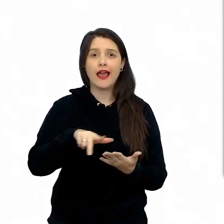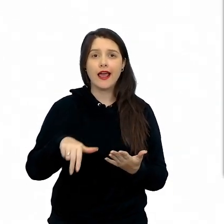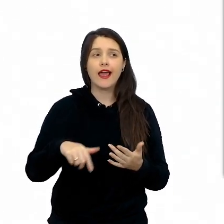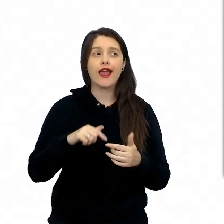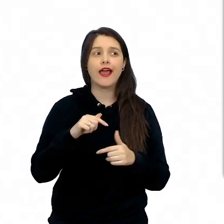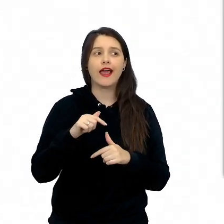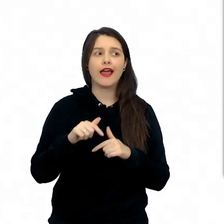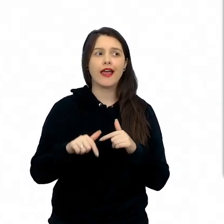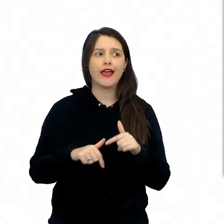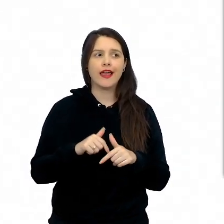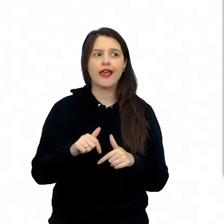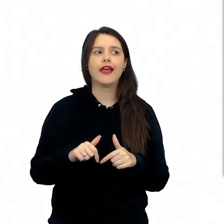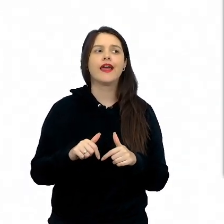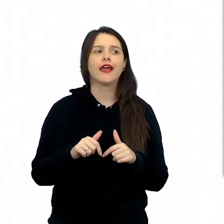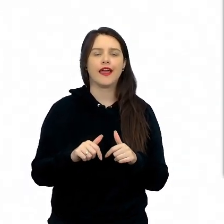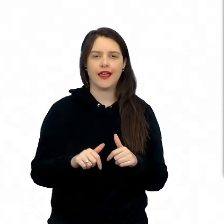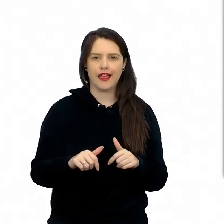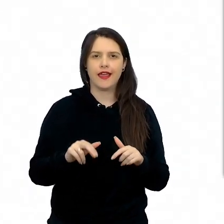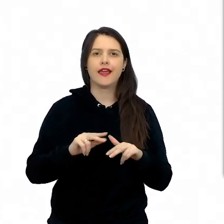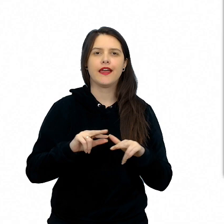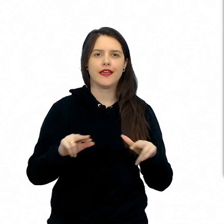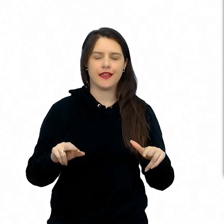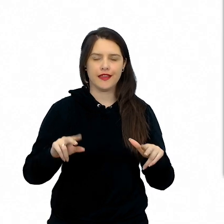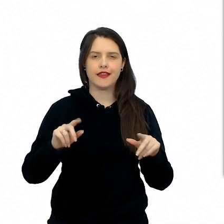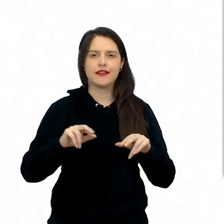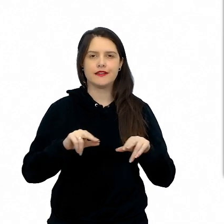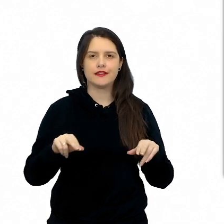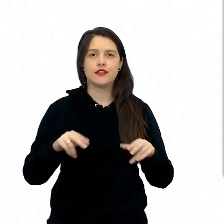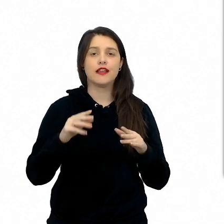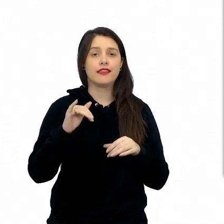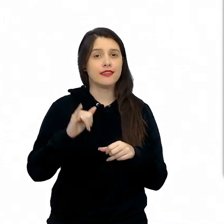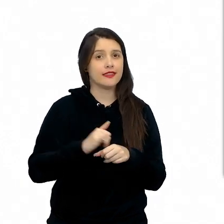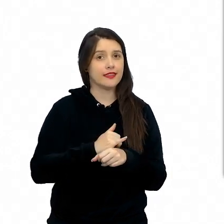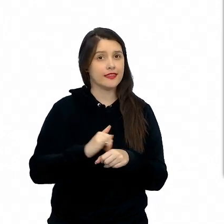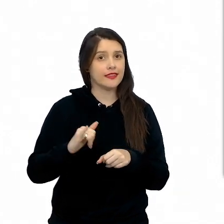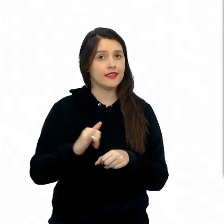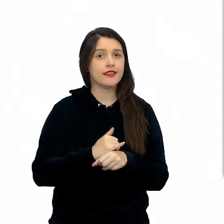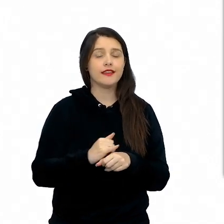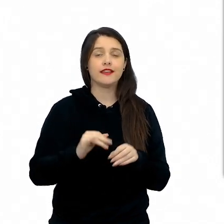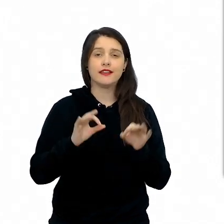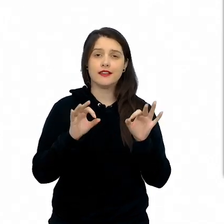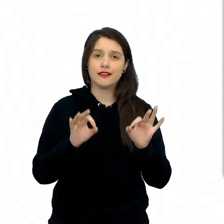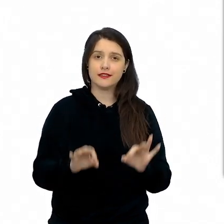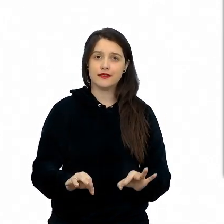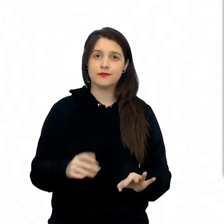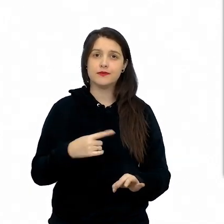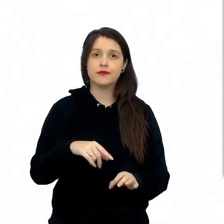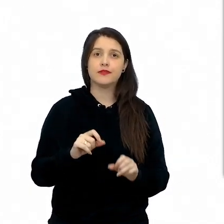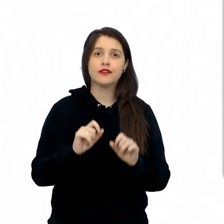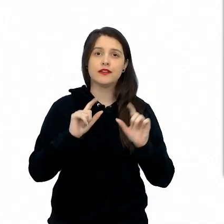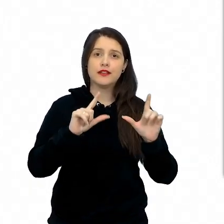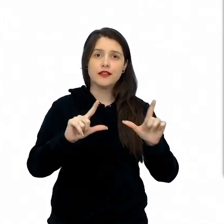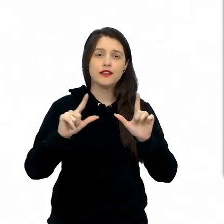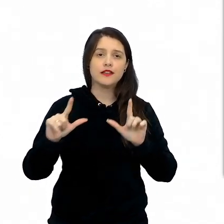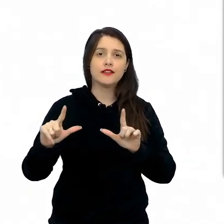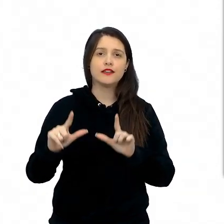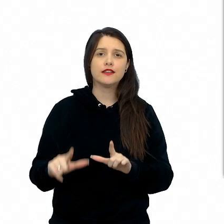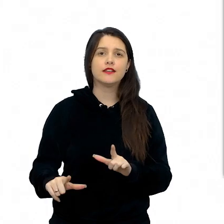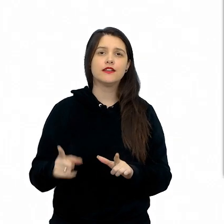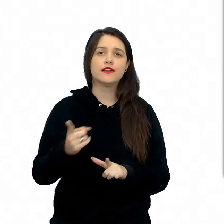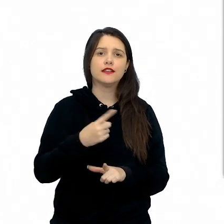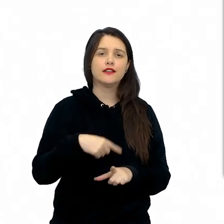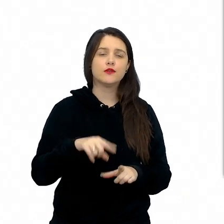rede, inserir login e senha, aquele mesmo da sede, e buscar na classificação, formação, recuperação